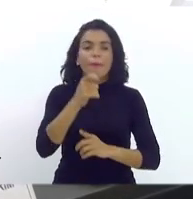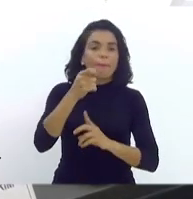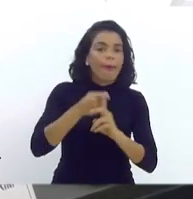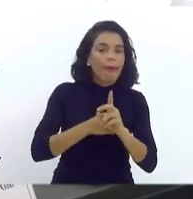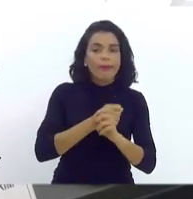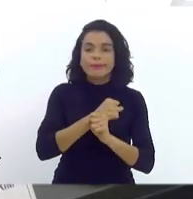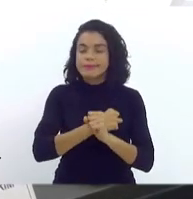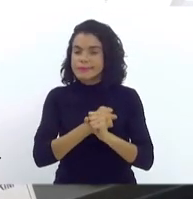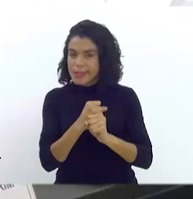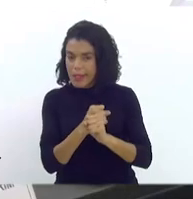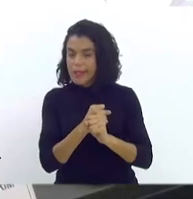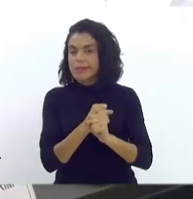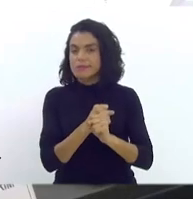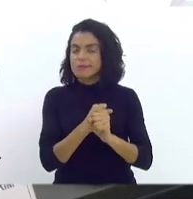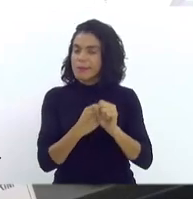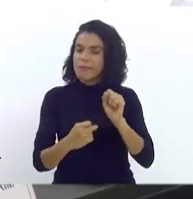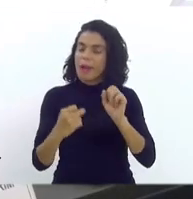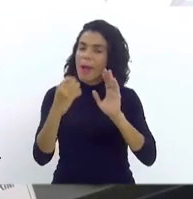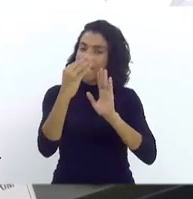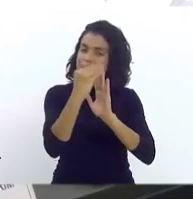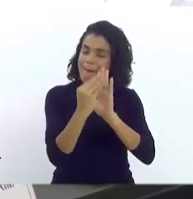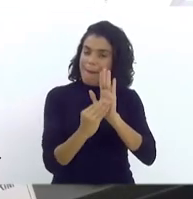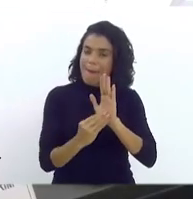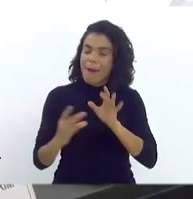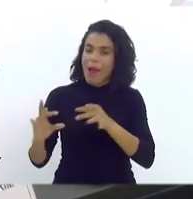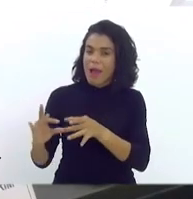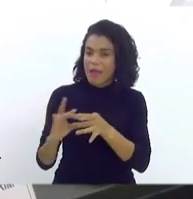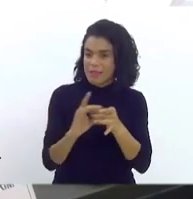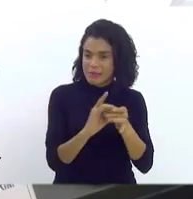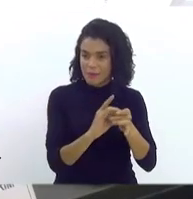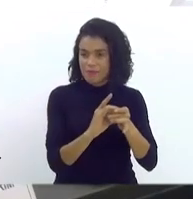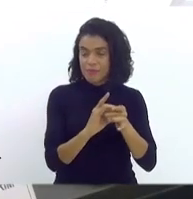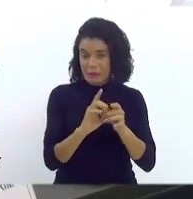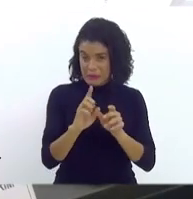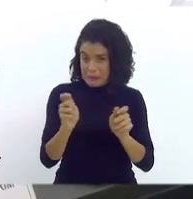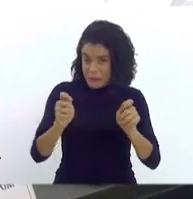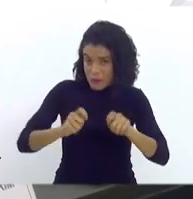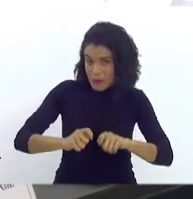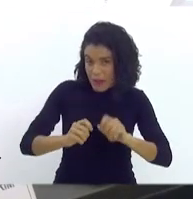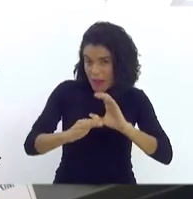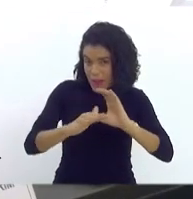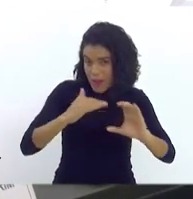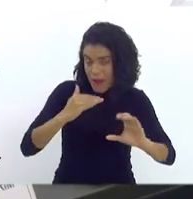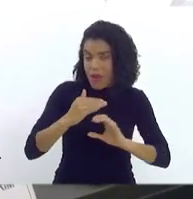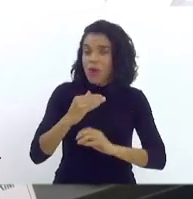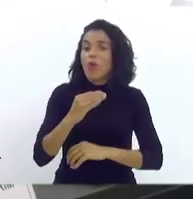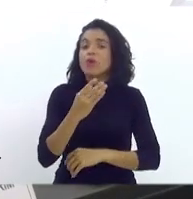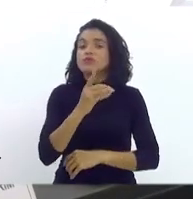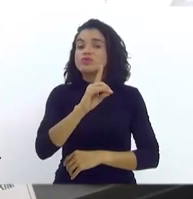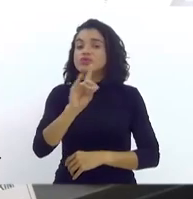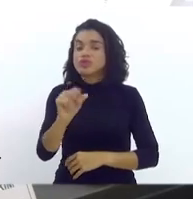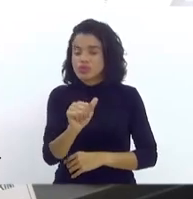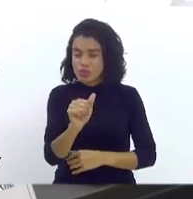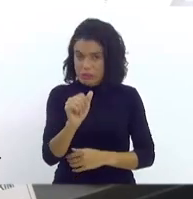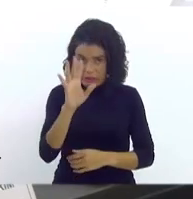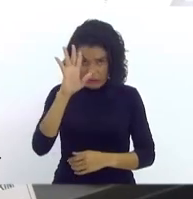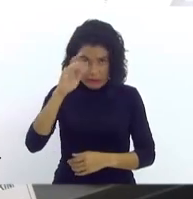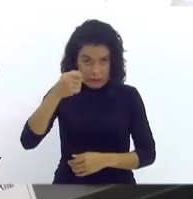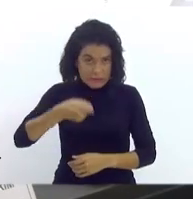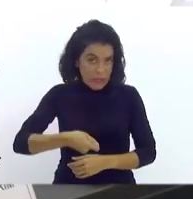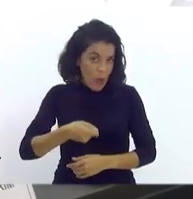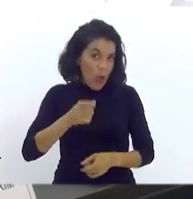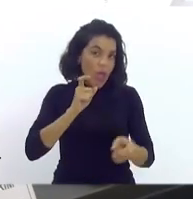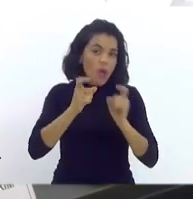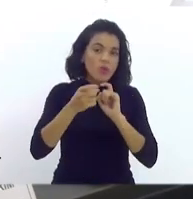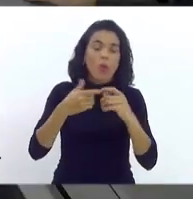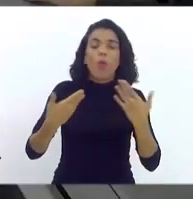poder contextualizá-los quando estiverem aqui. Então, depois, se eu puder nos informar em que momento foi essa decisão, passo. Que reunião foi essa,